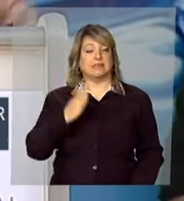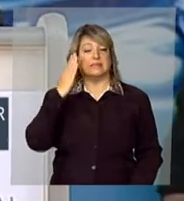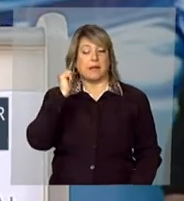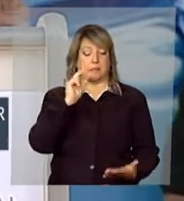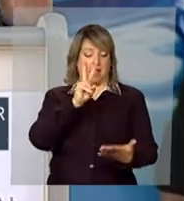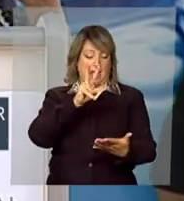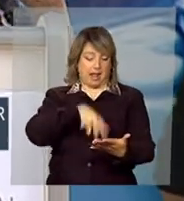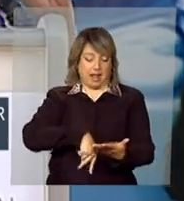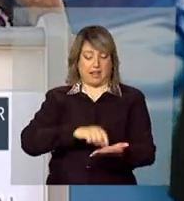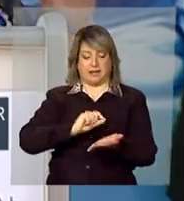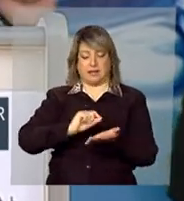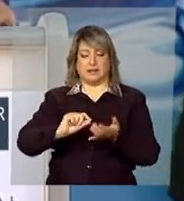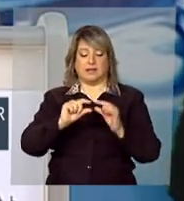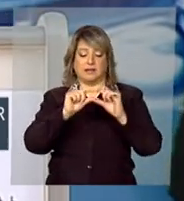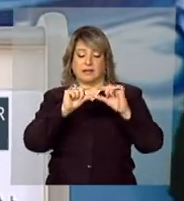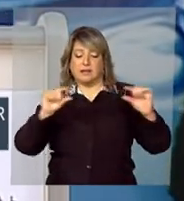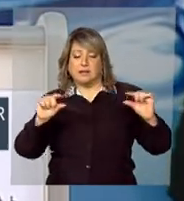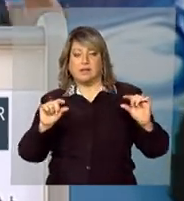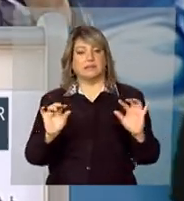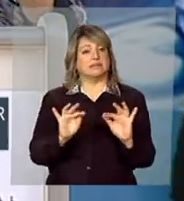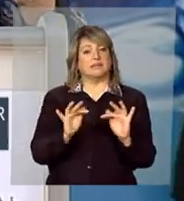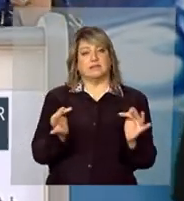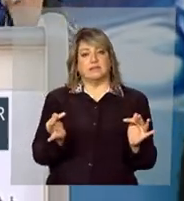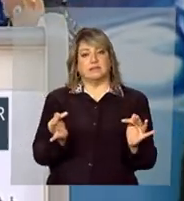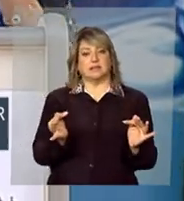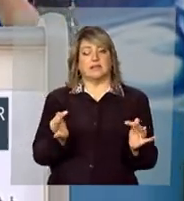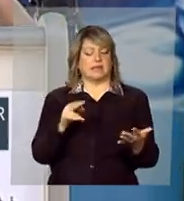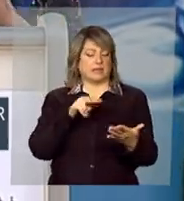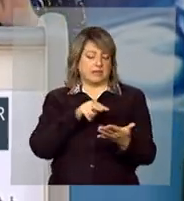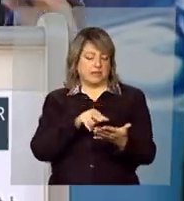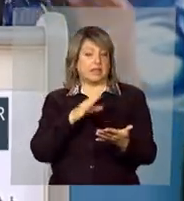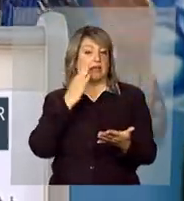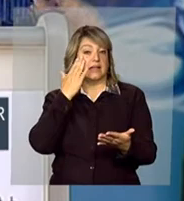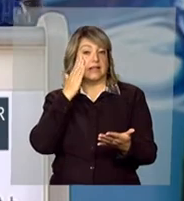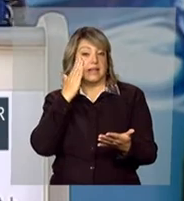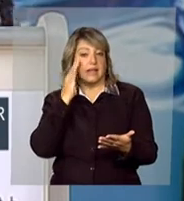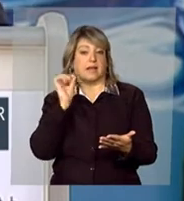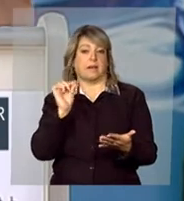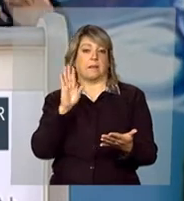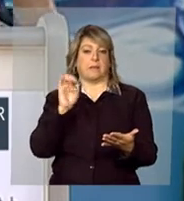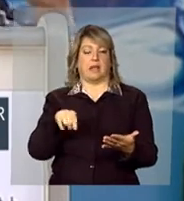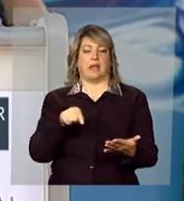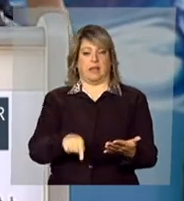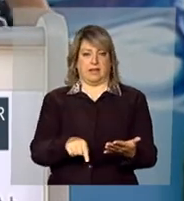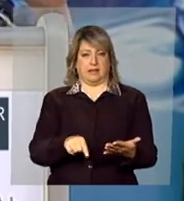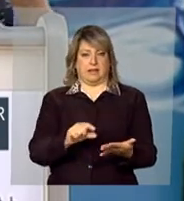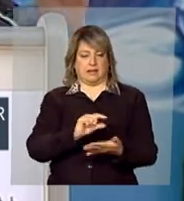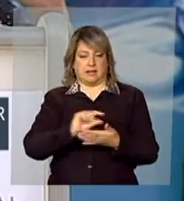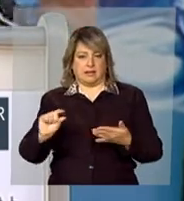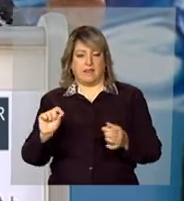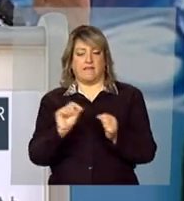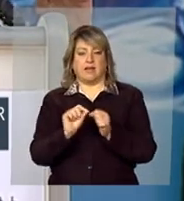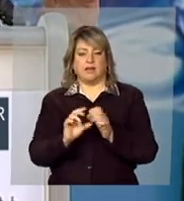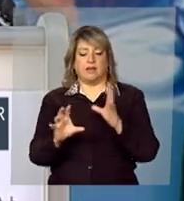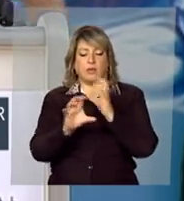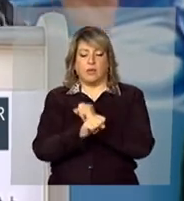ler um trecho simples, interpretar um texto simples, fazer as